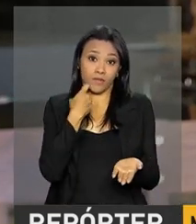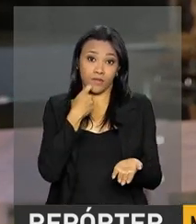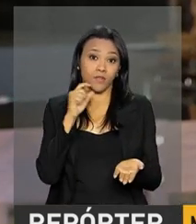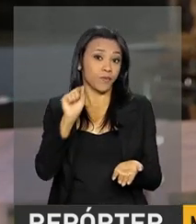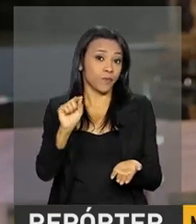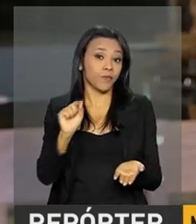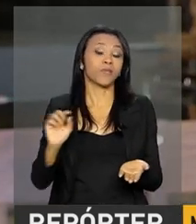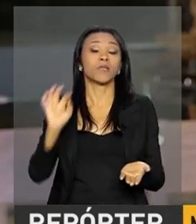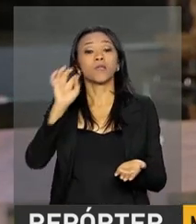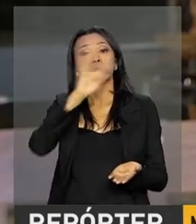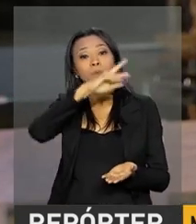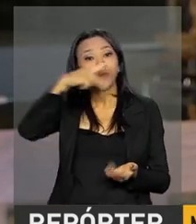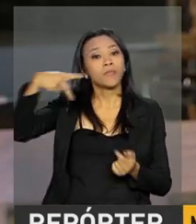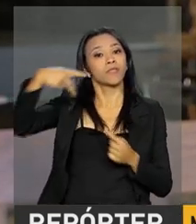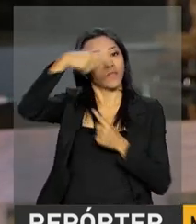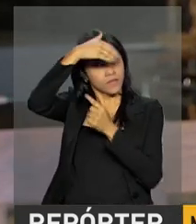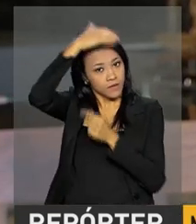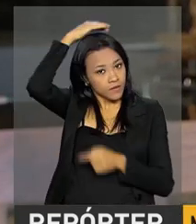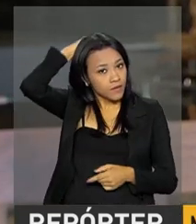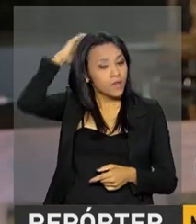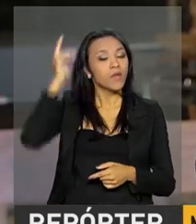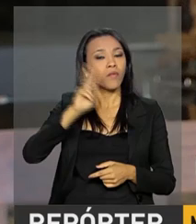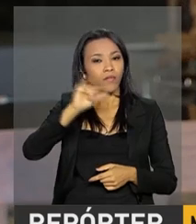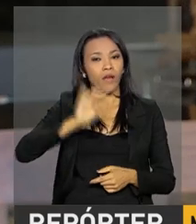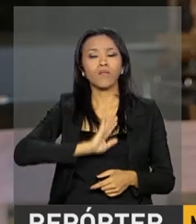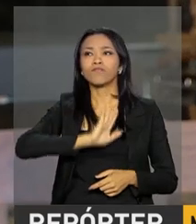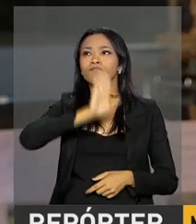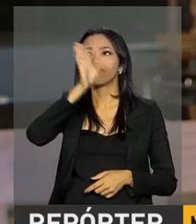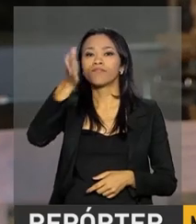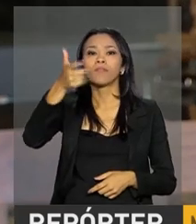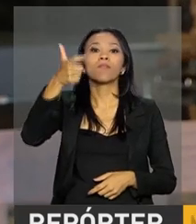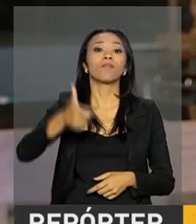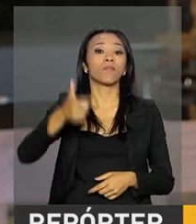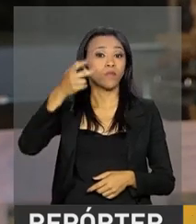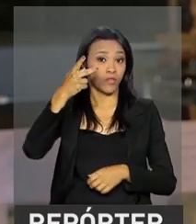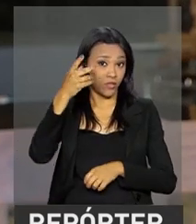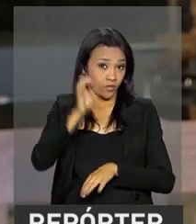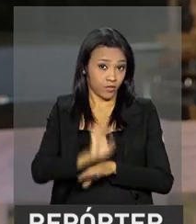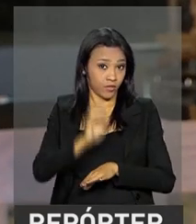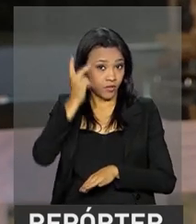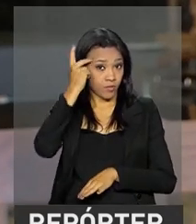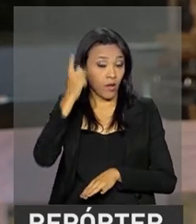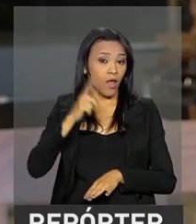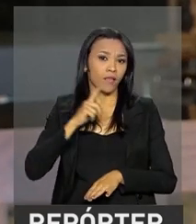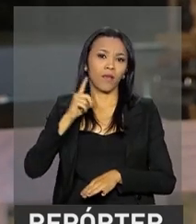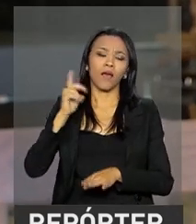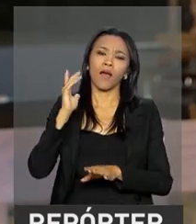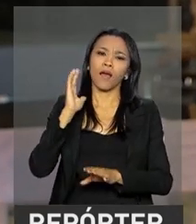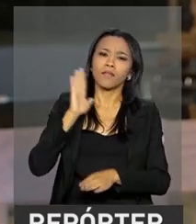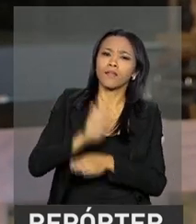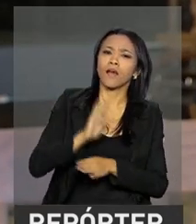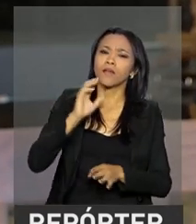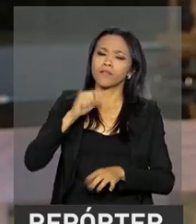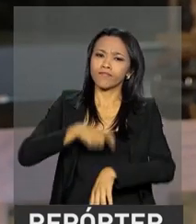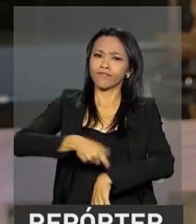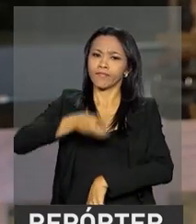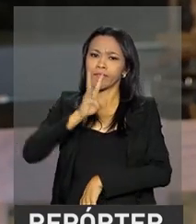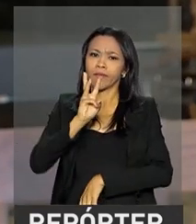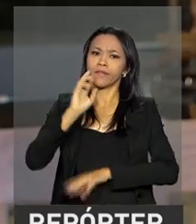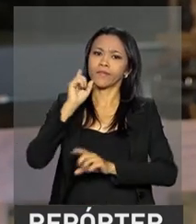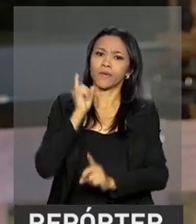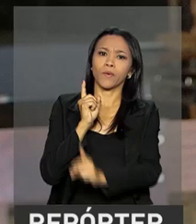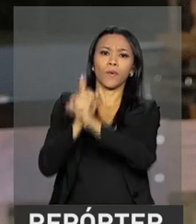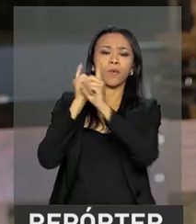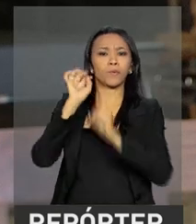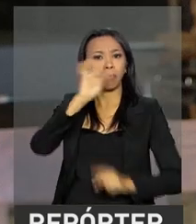o presidente michel temer vai está em são paulo onde se encontra à tarde as três horas com o presidente da